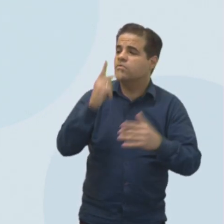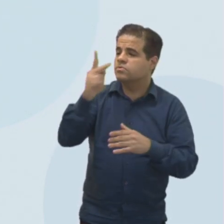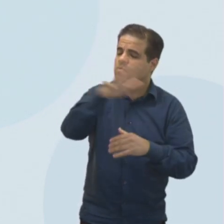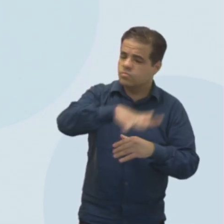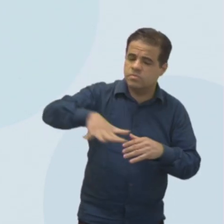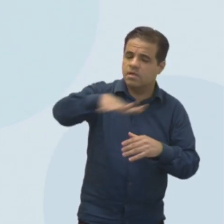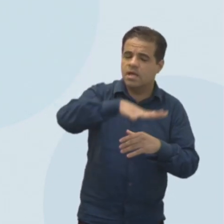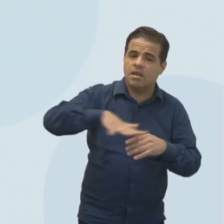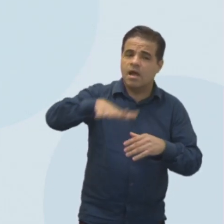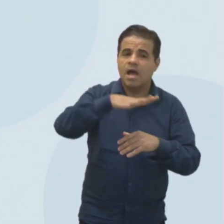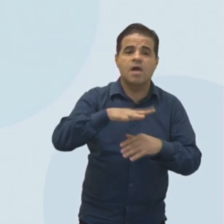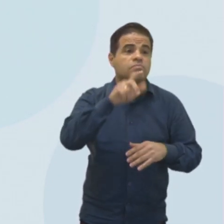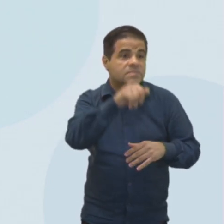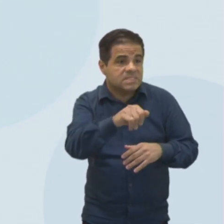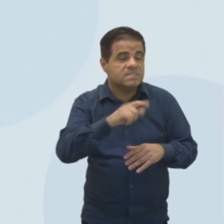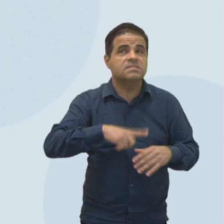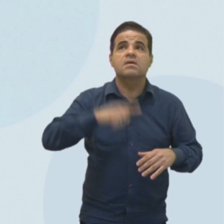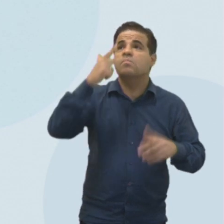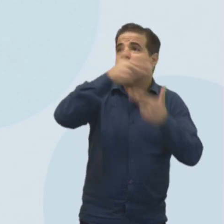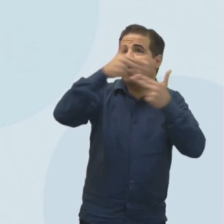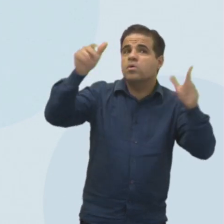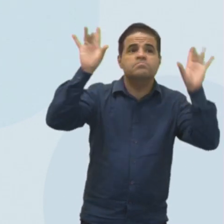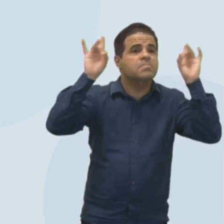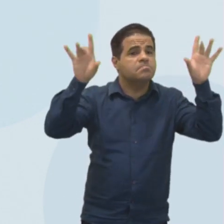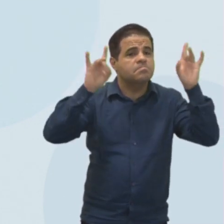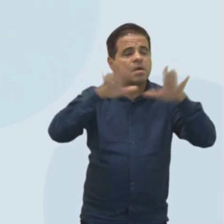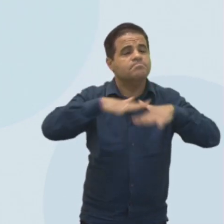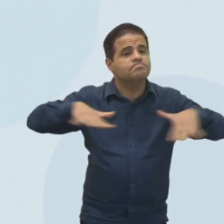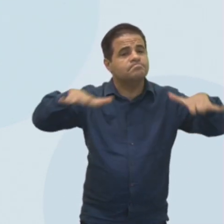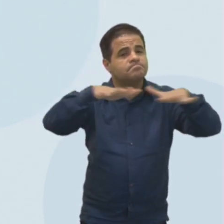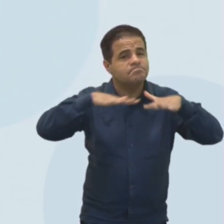cenário? Se há algo de especial nesse cenário?